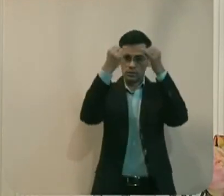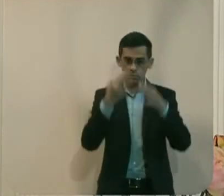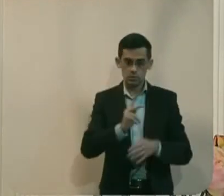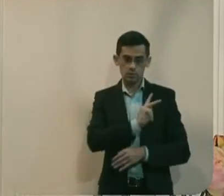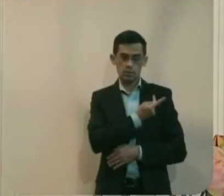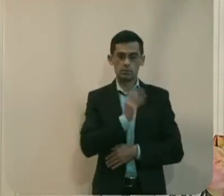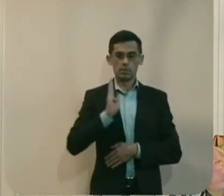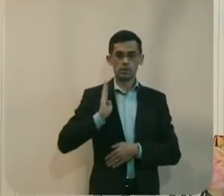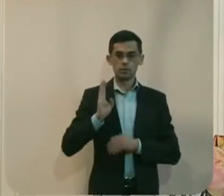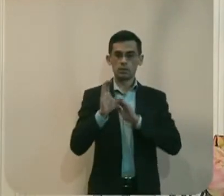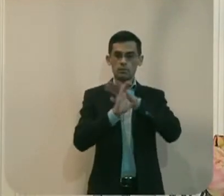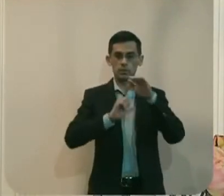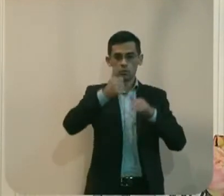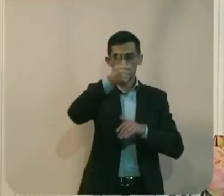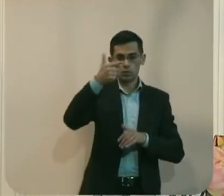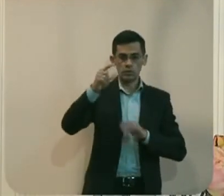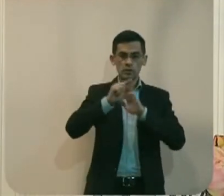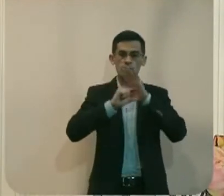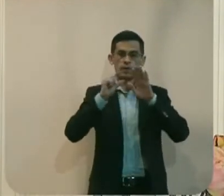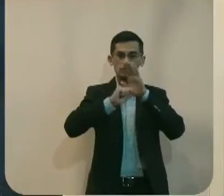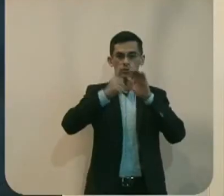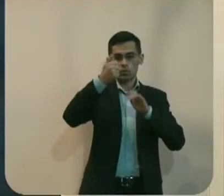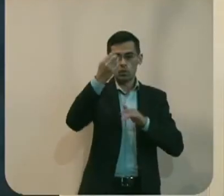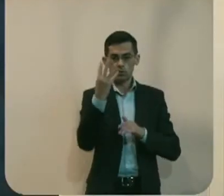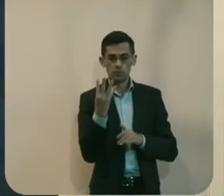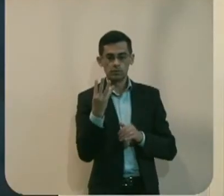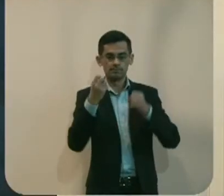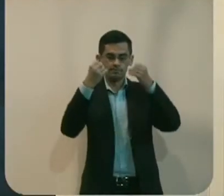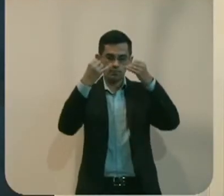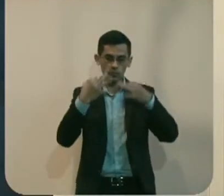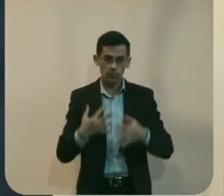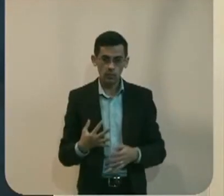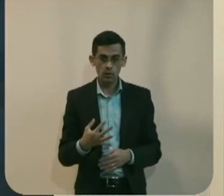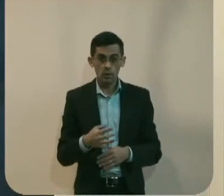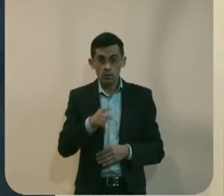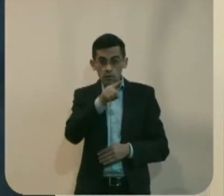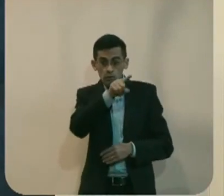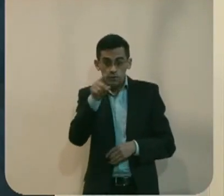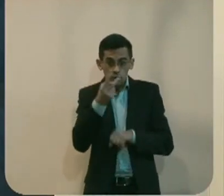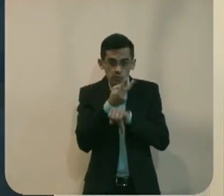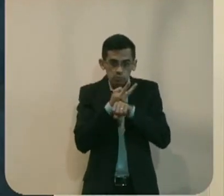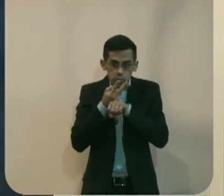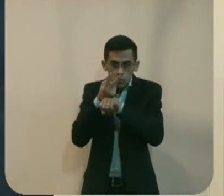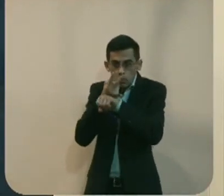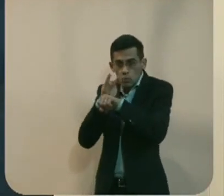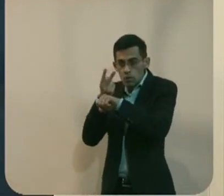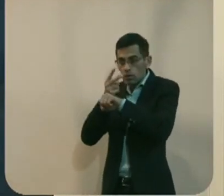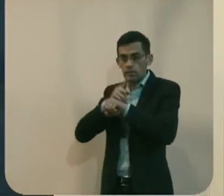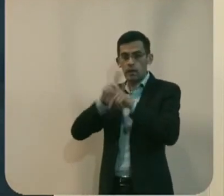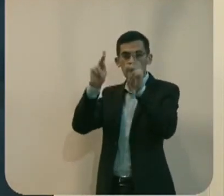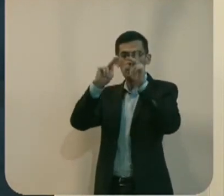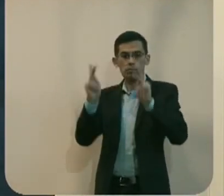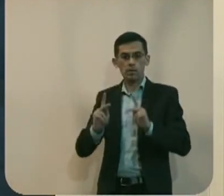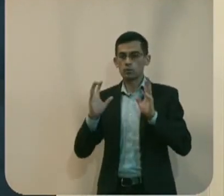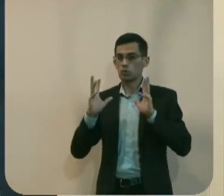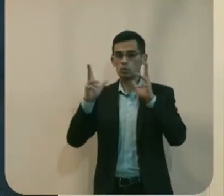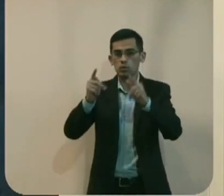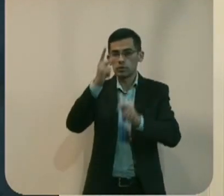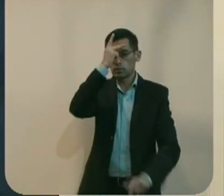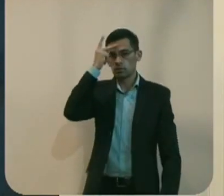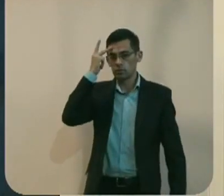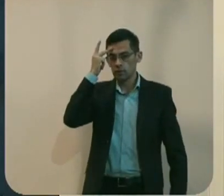assim em Hebreus 12, versículo 14: procurem ter paz com todos e